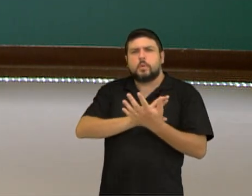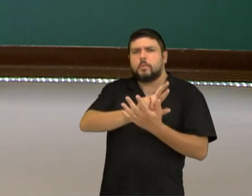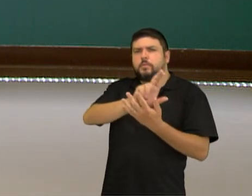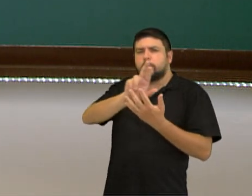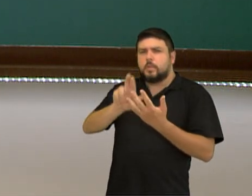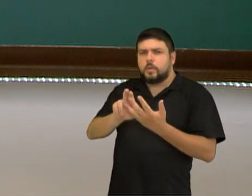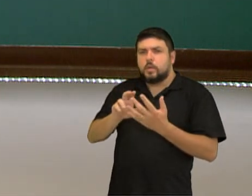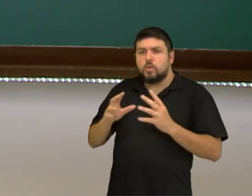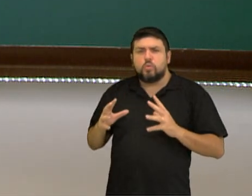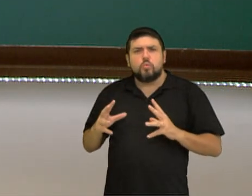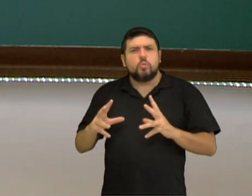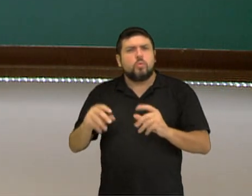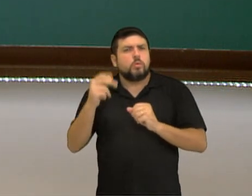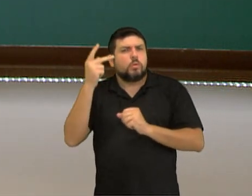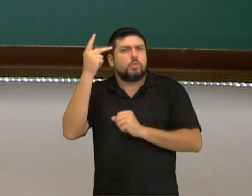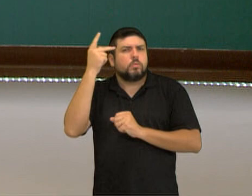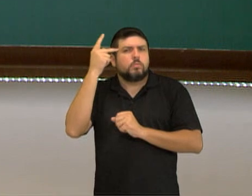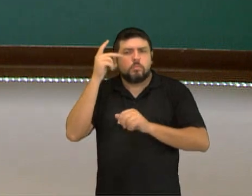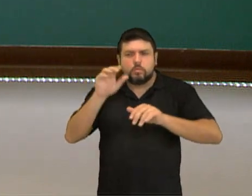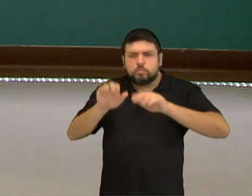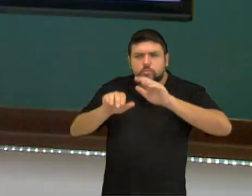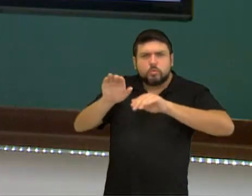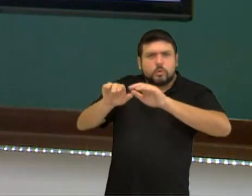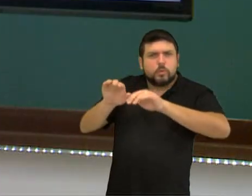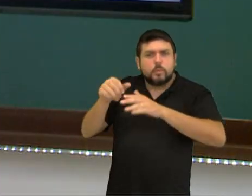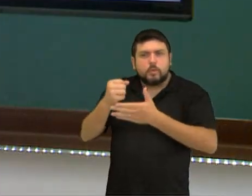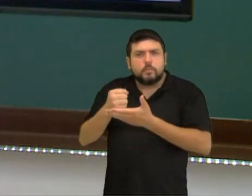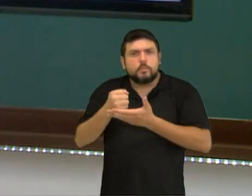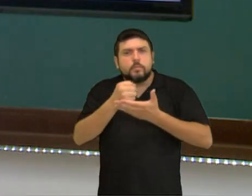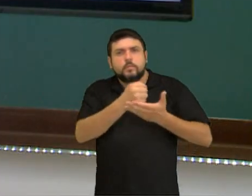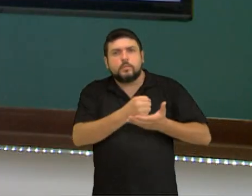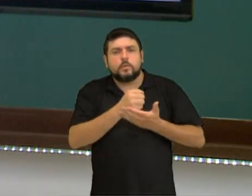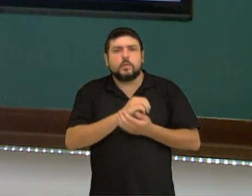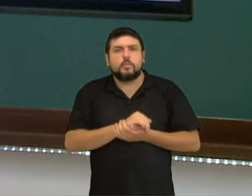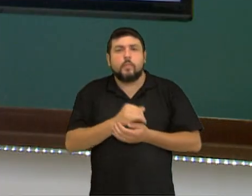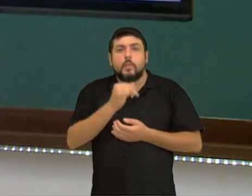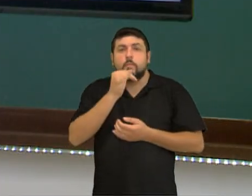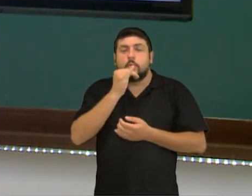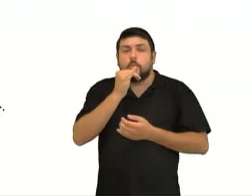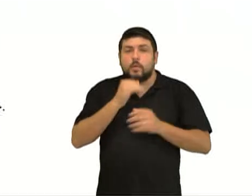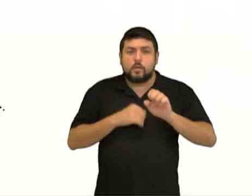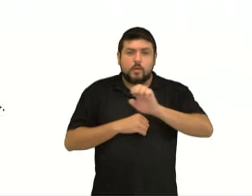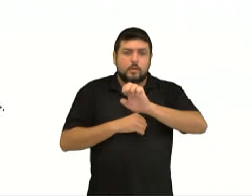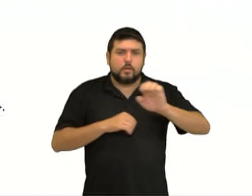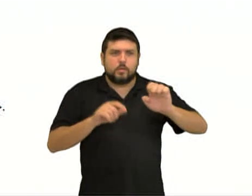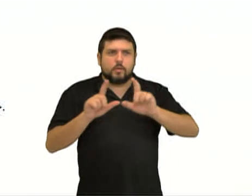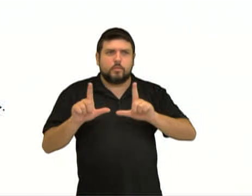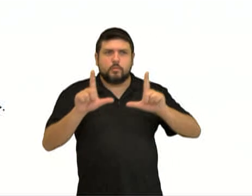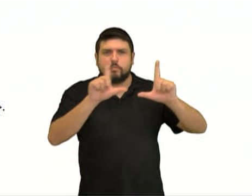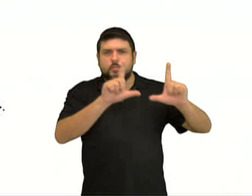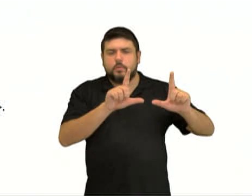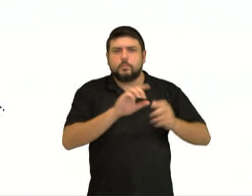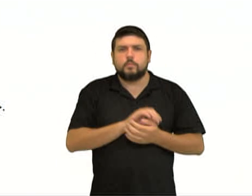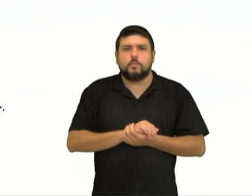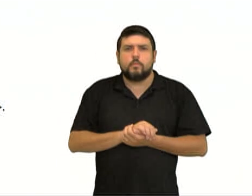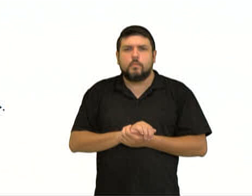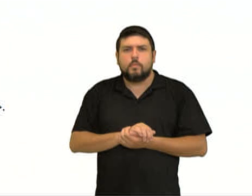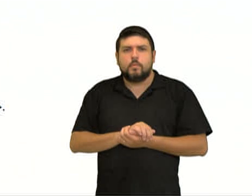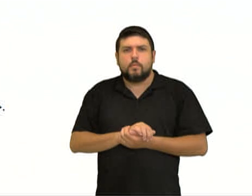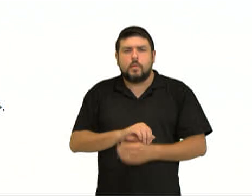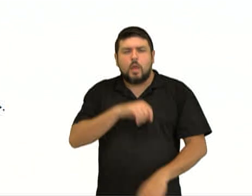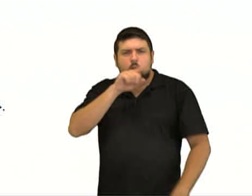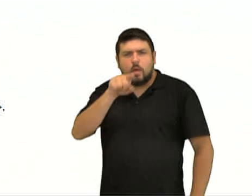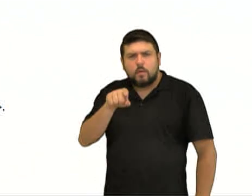Todos os paulistas foram chamados a ajudar. Por exemplo, o cartaz do lado esquerdo que está na tua tela. Então, você tem um